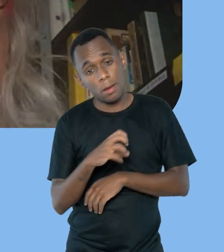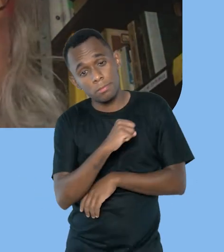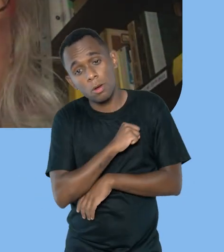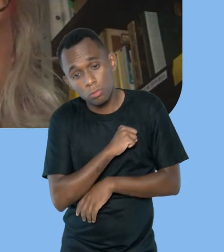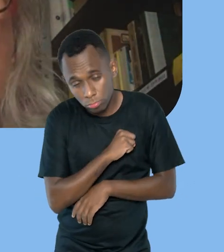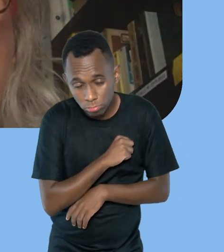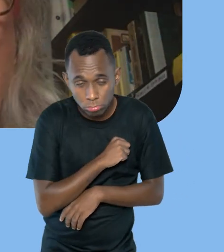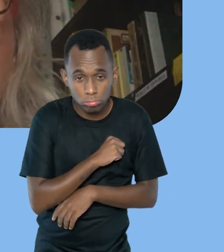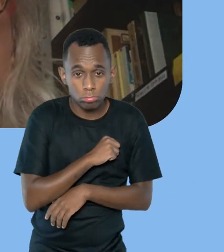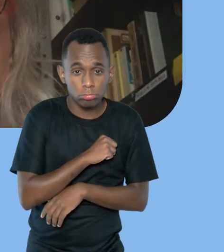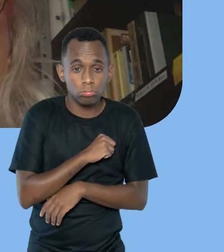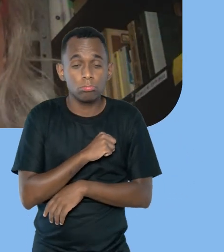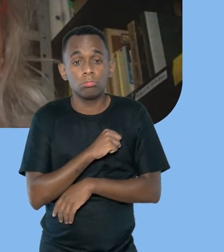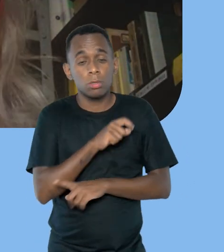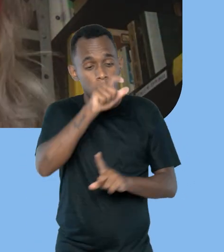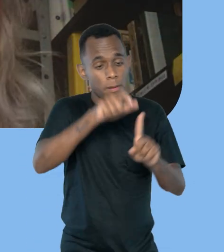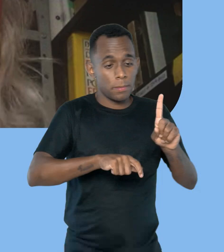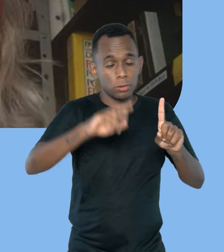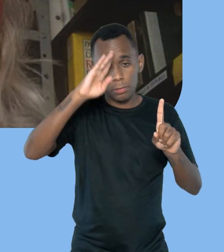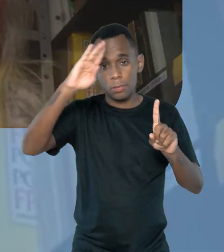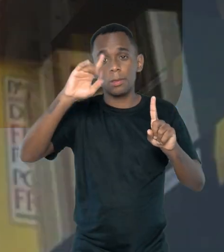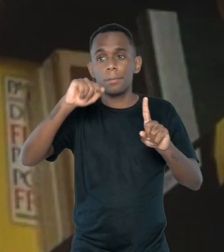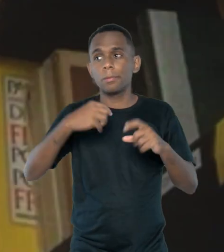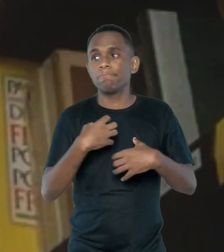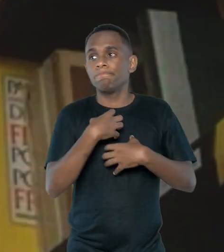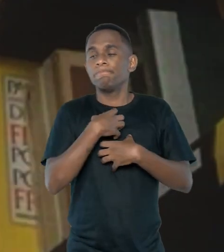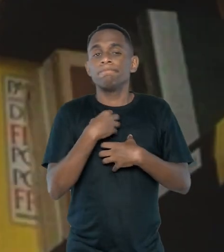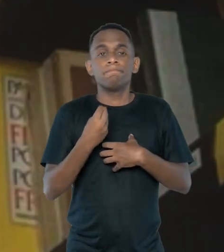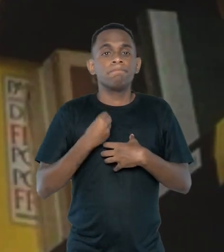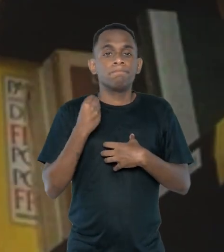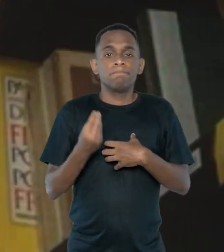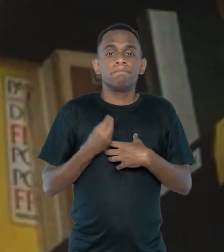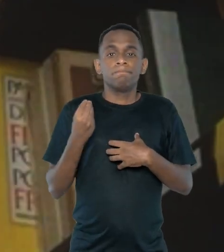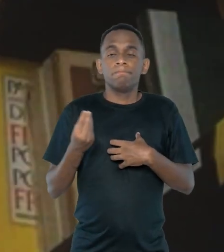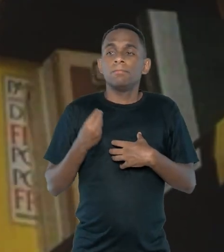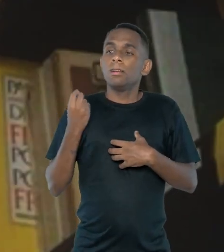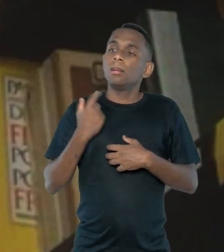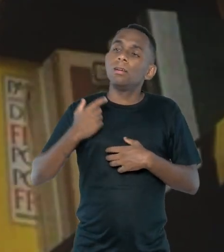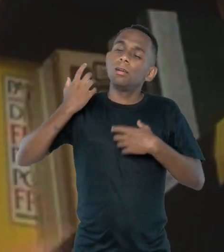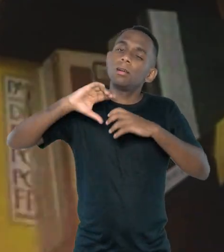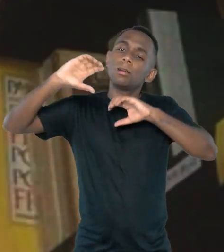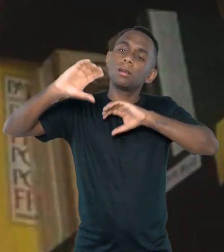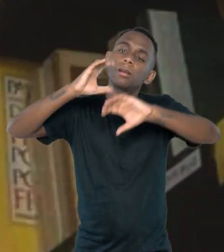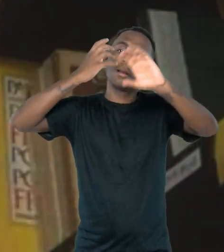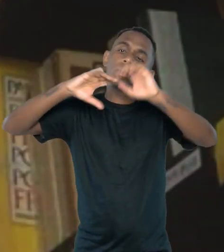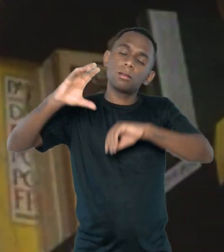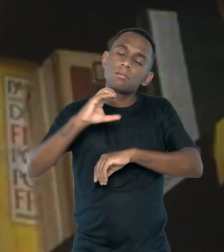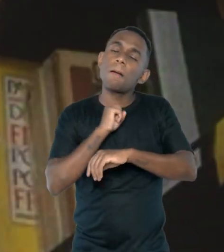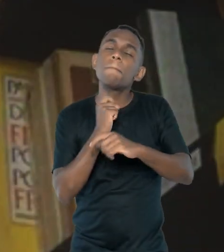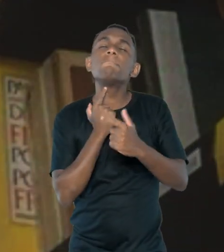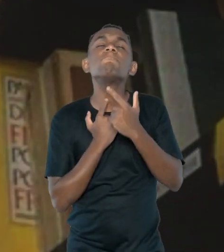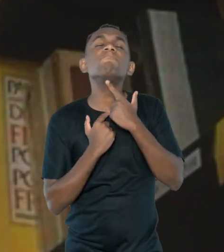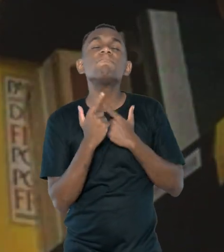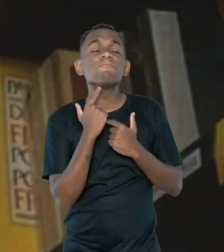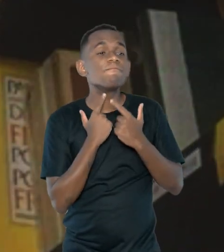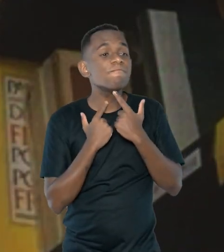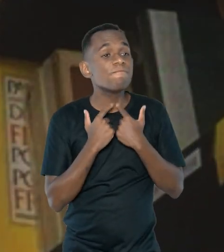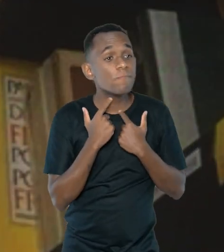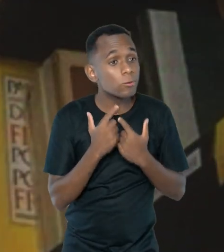O eu lírico não se sente à altura da amada e canta amada e a deseja. Então, é isso